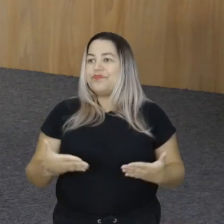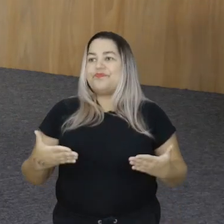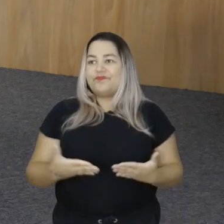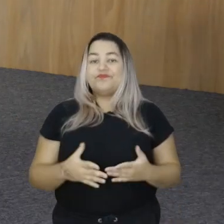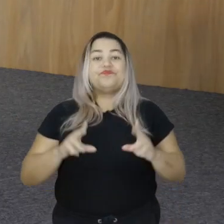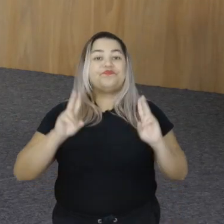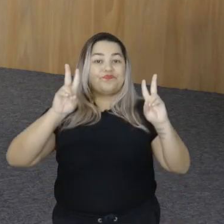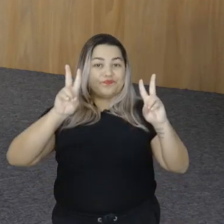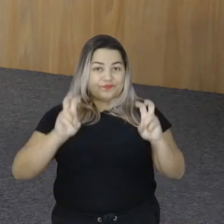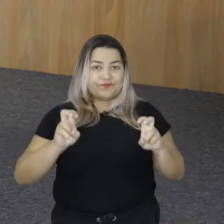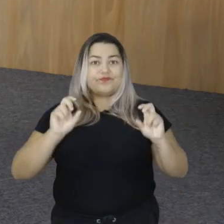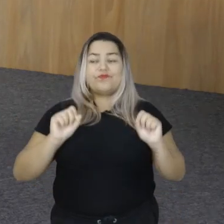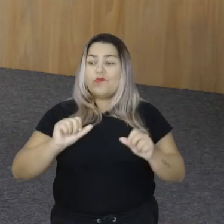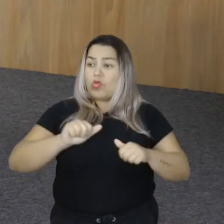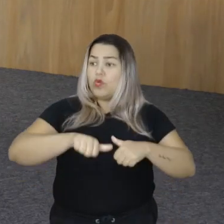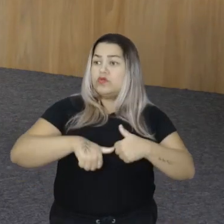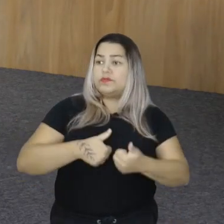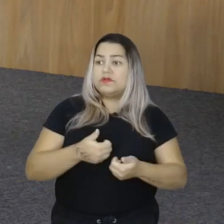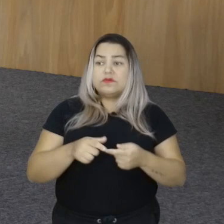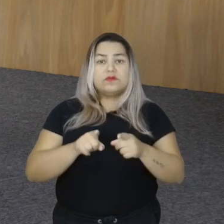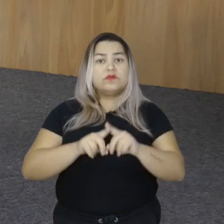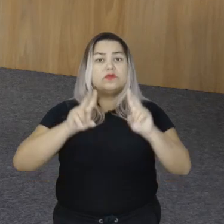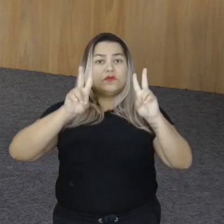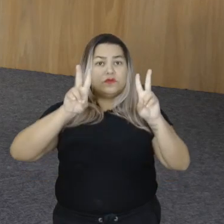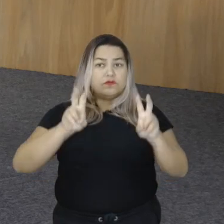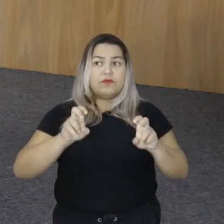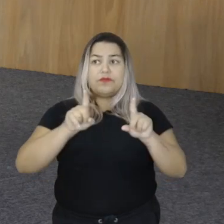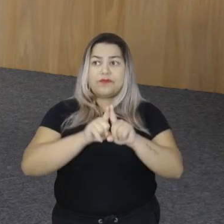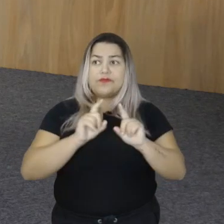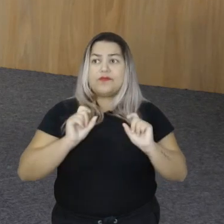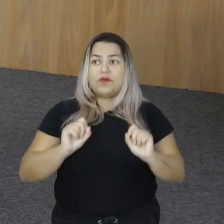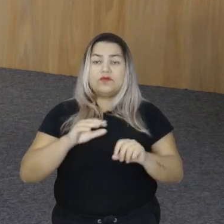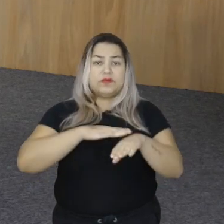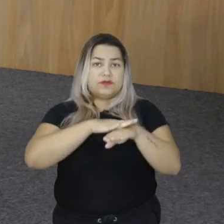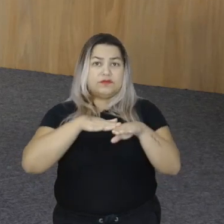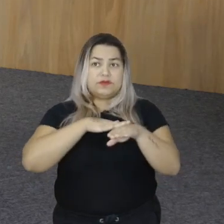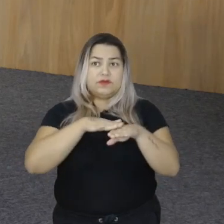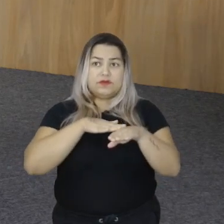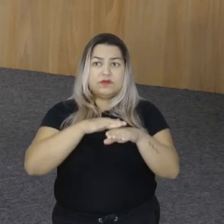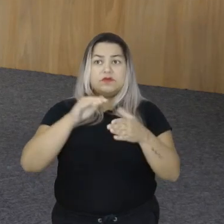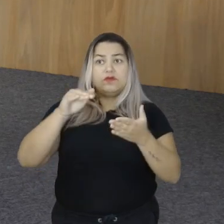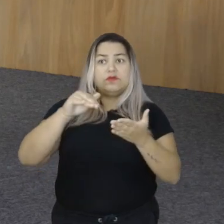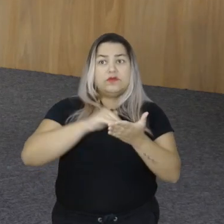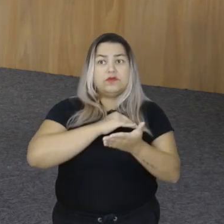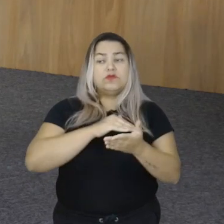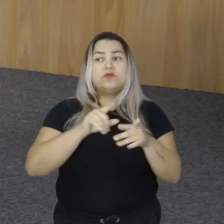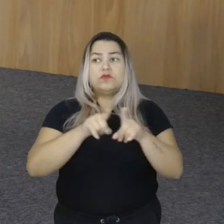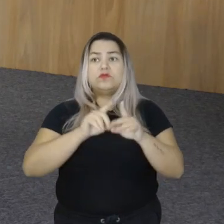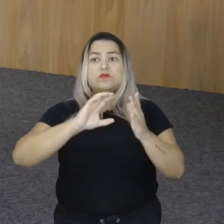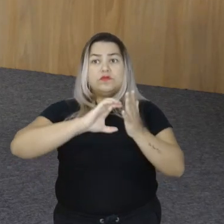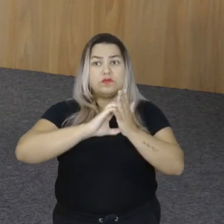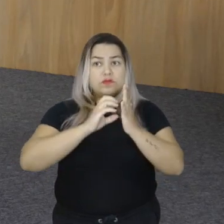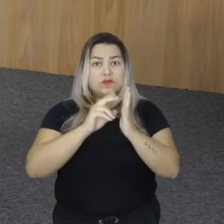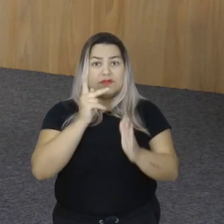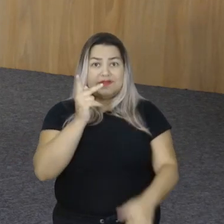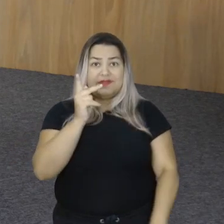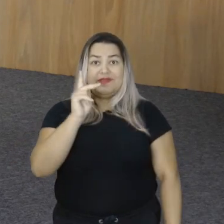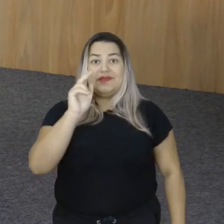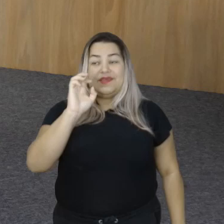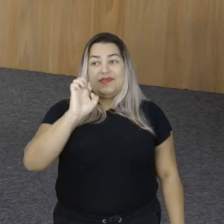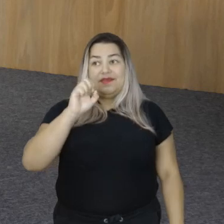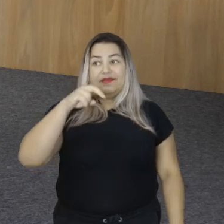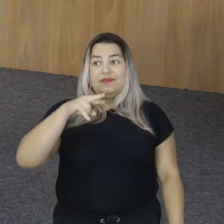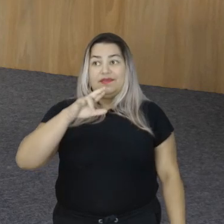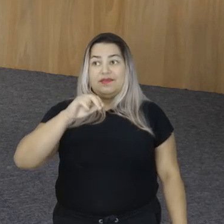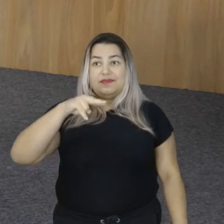sobre isso, né? Esse balanço que a gente vai fazer. E quem conversa com a gente é o secretário-geral do partido, Henrique Fontana.